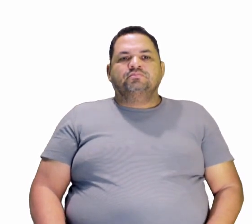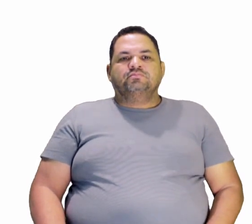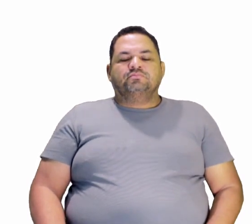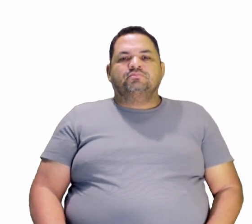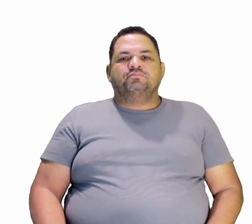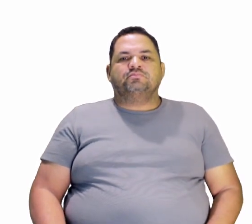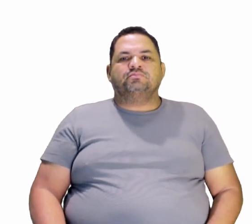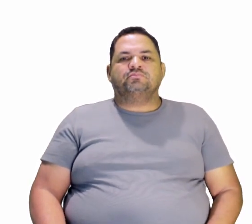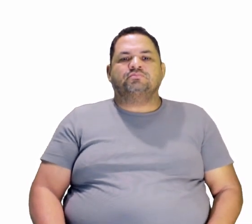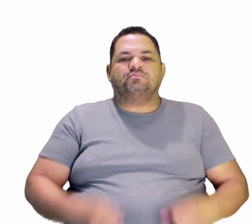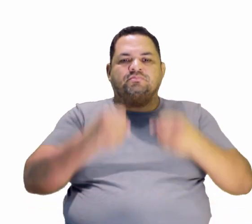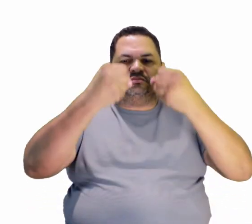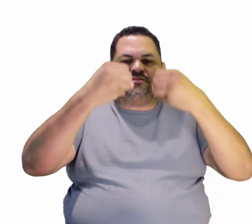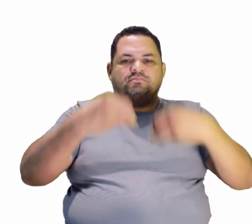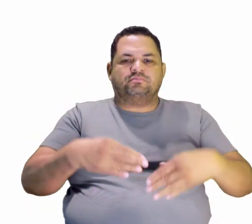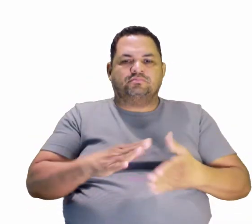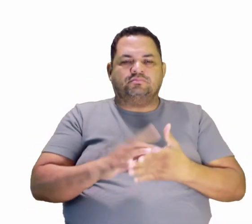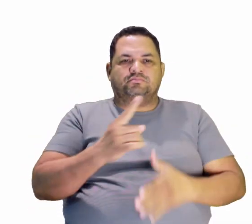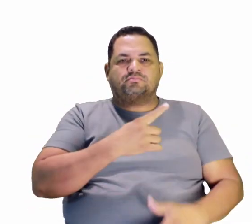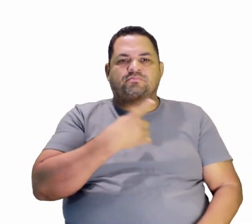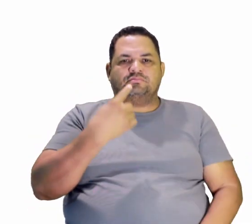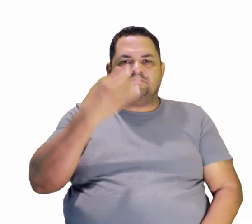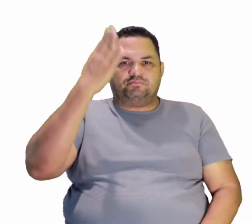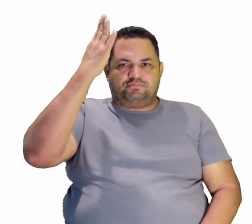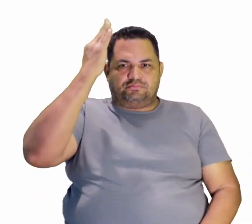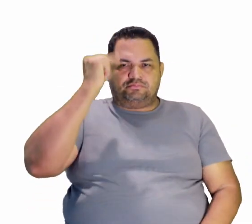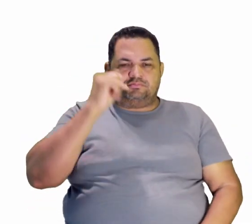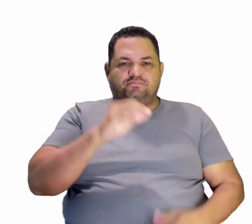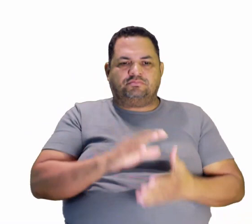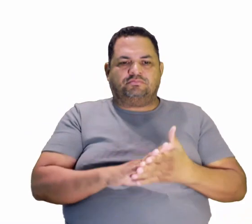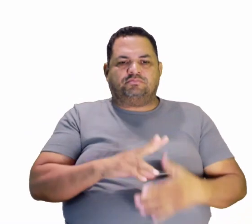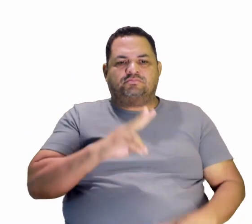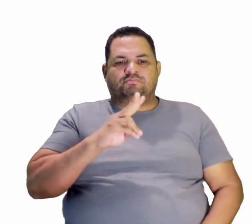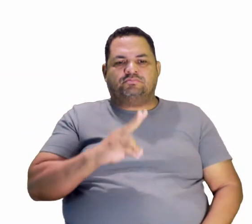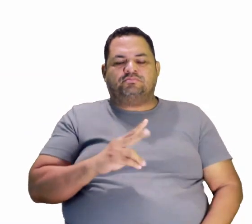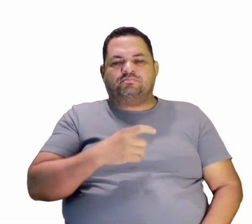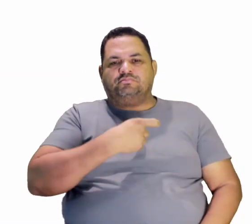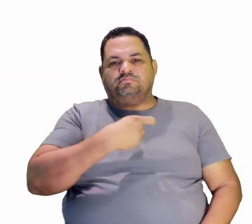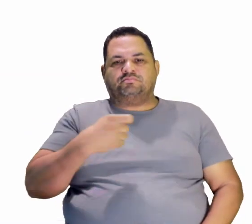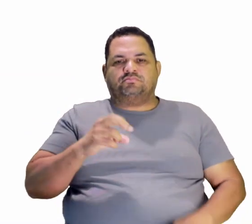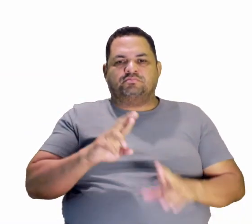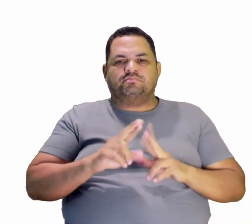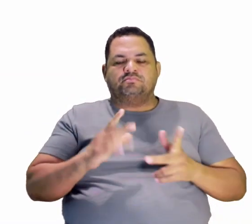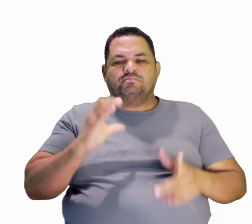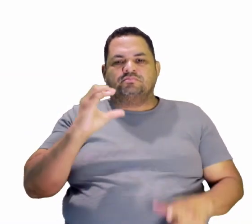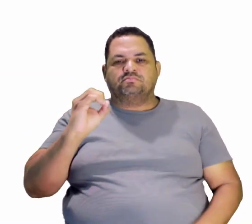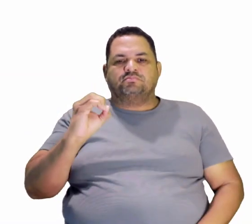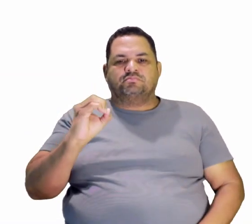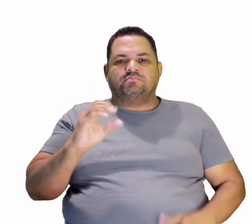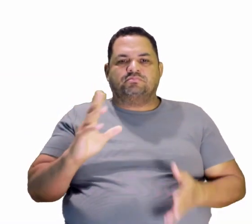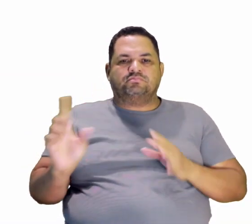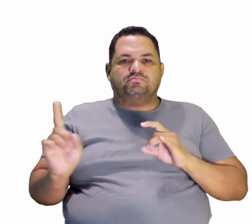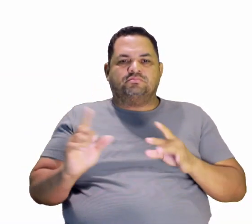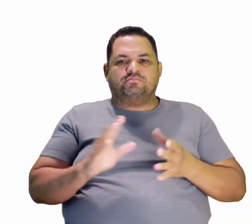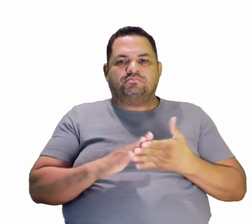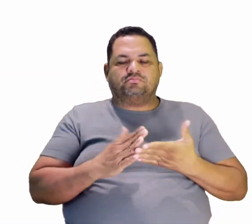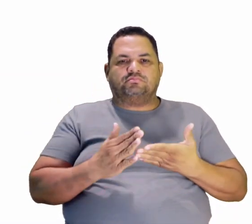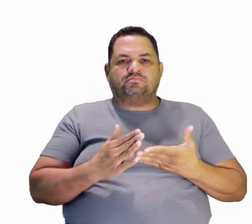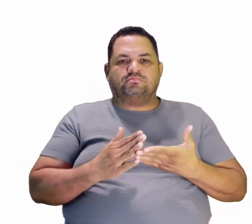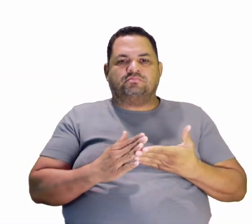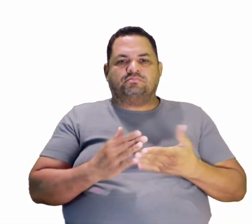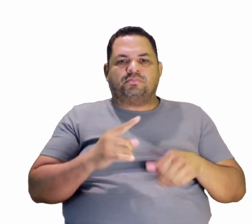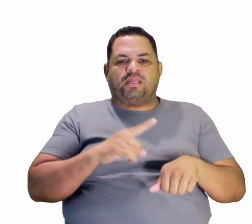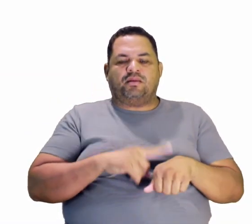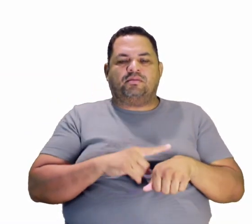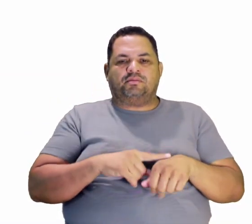Aqui, só para explicar, nós sabemos que Vy é 0 e Vx é diferente de 0, né? Em cada instante, a velocidade vetorial do